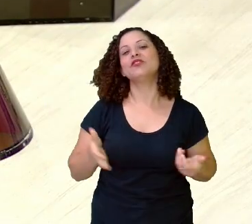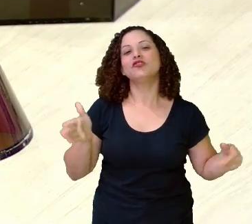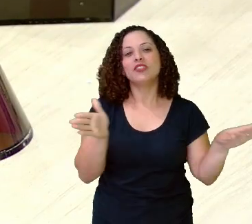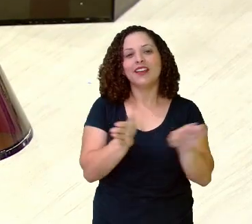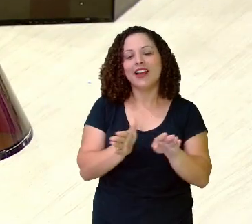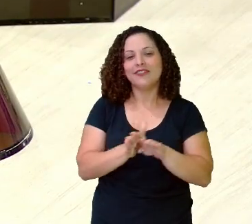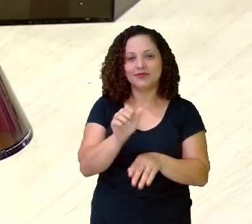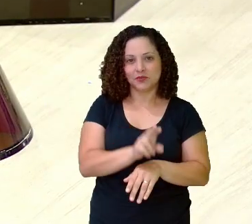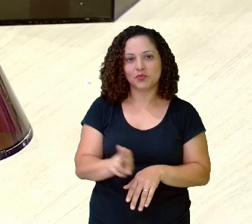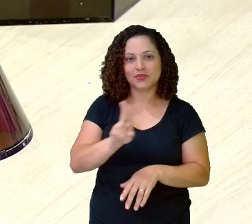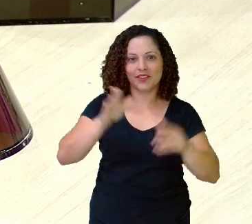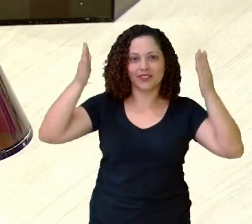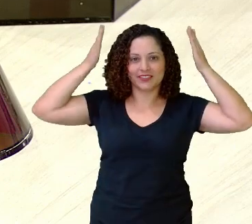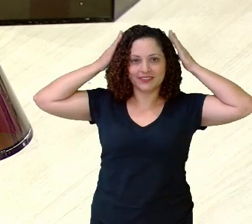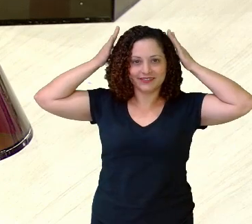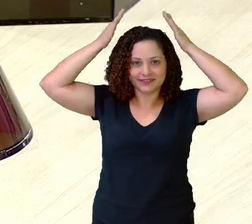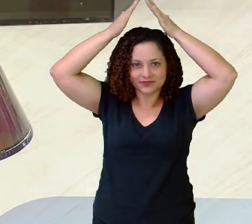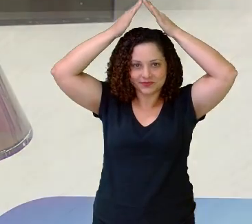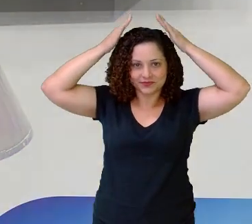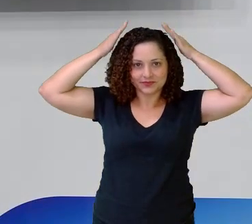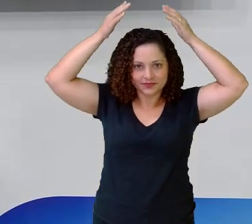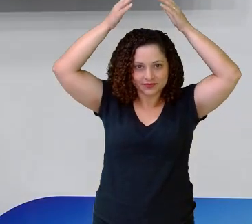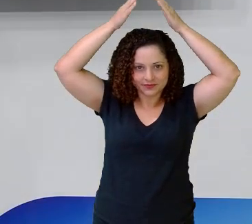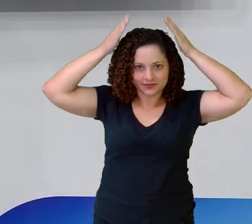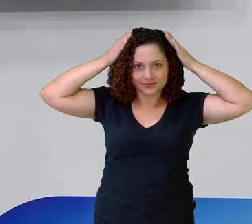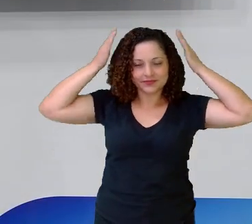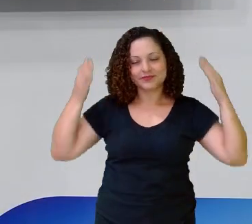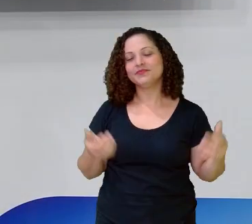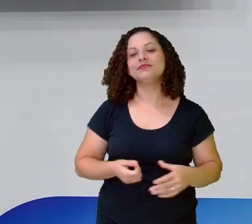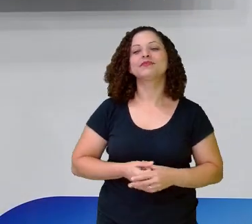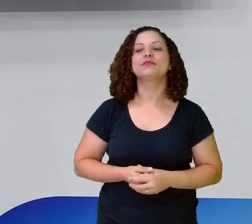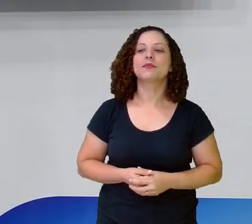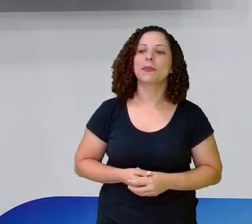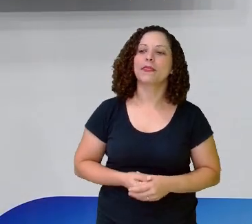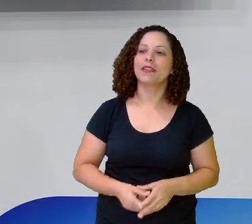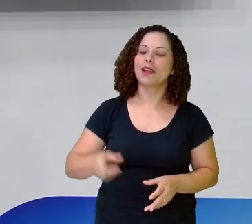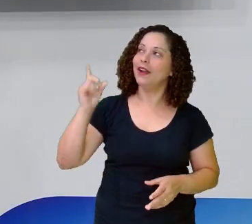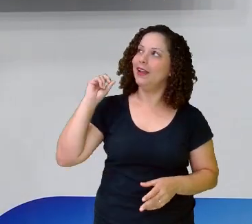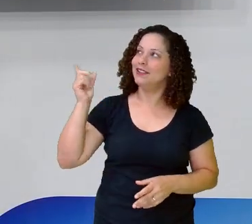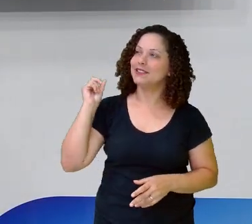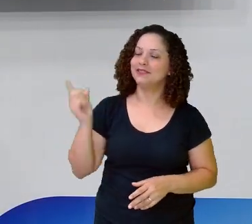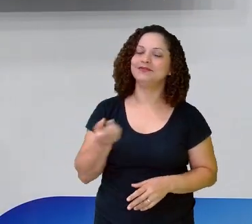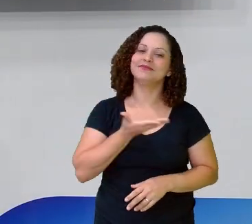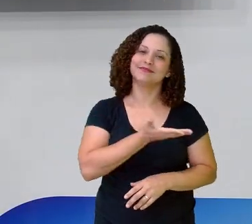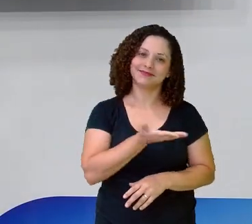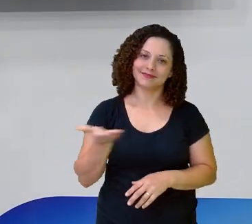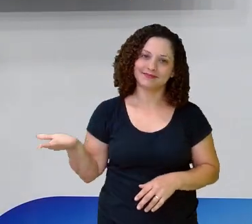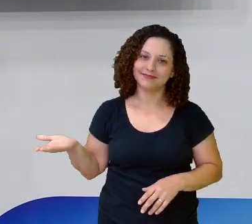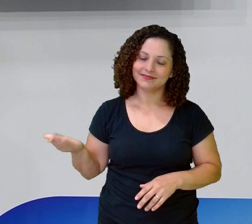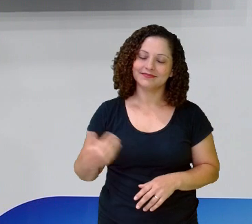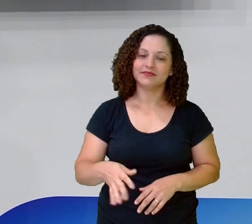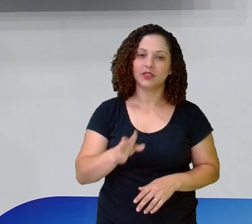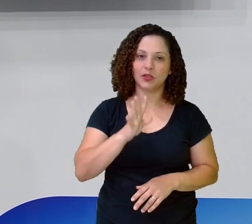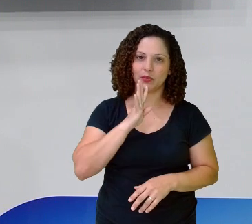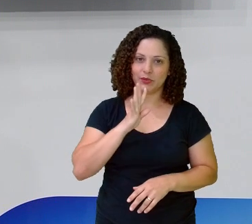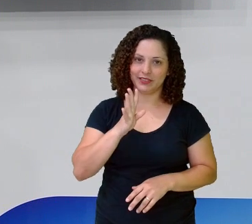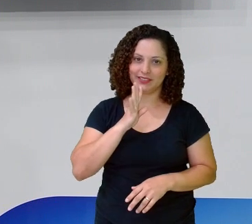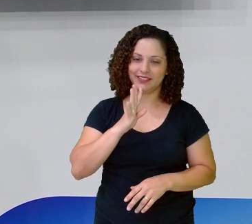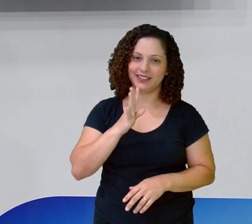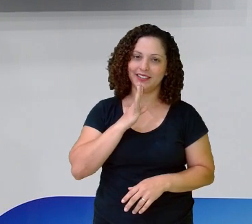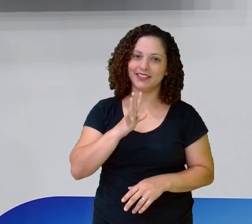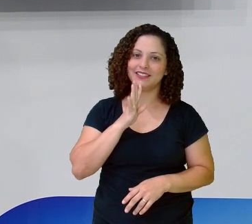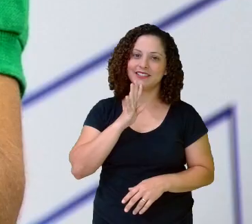um chapéu nas nossas cabeças. Essa forma eu sei que todo mundo está mais do